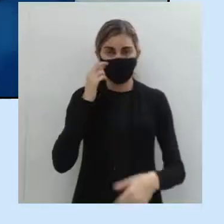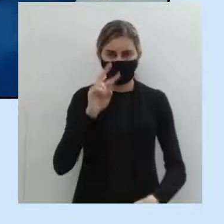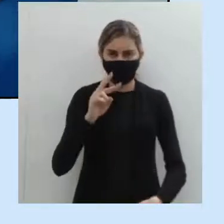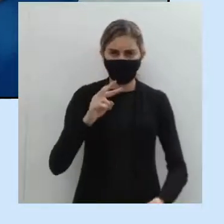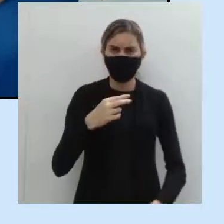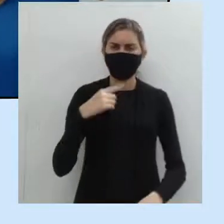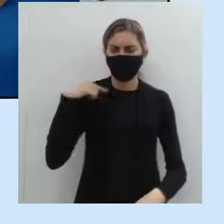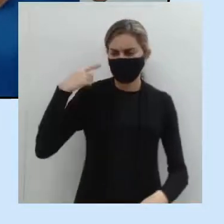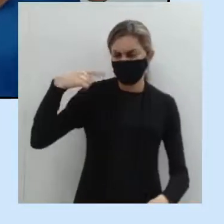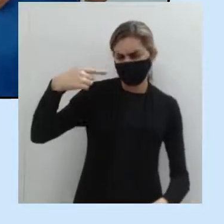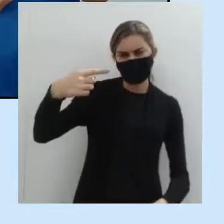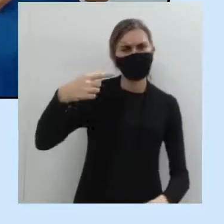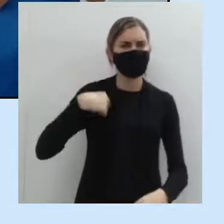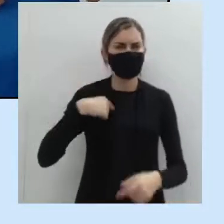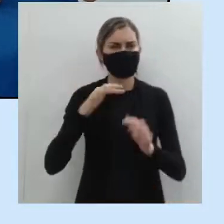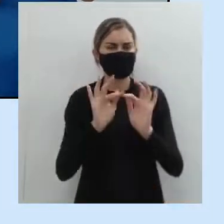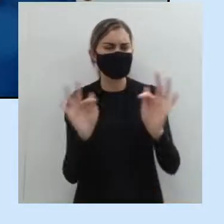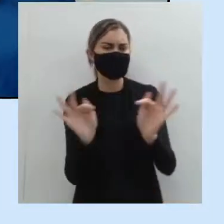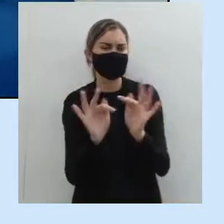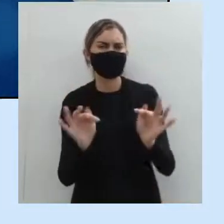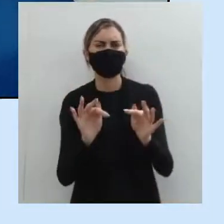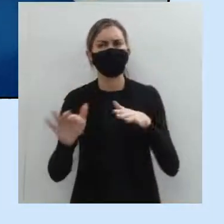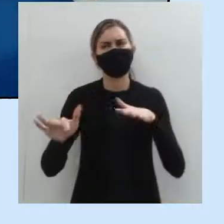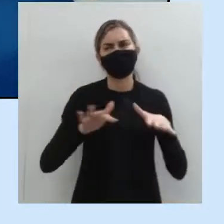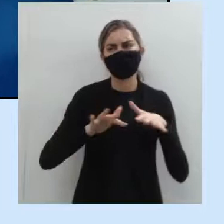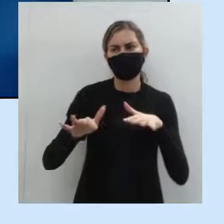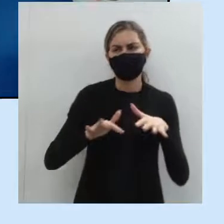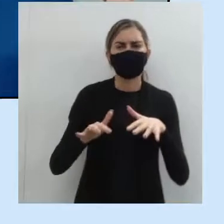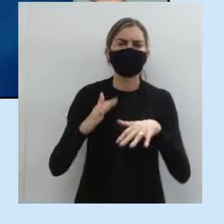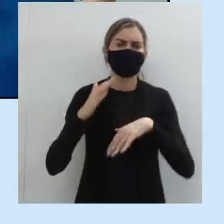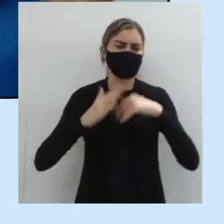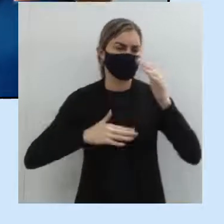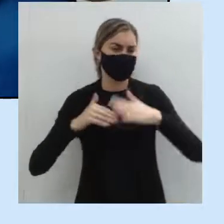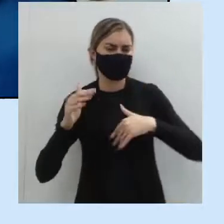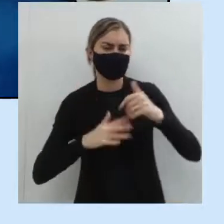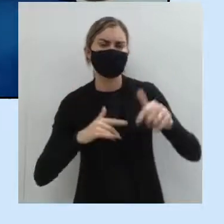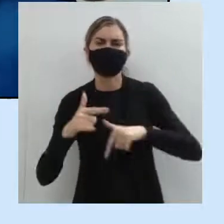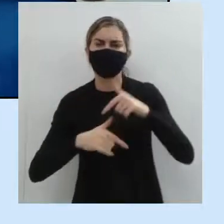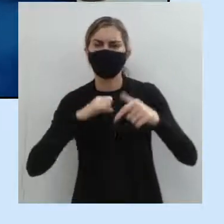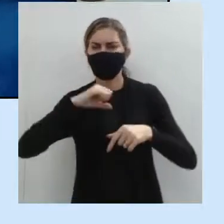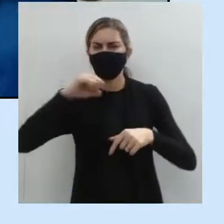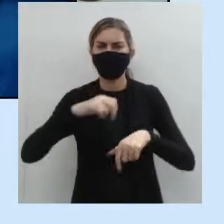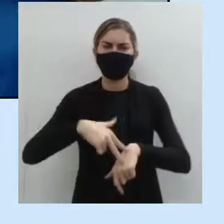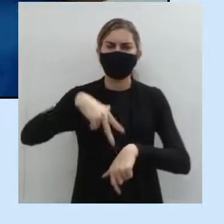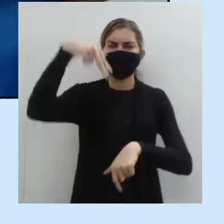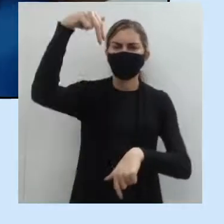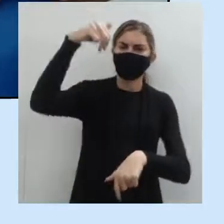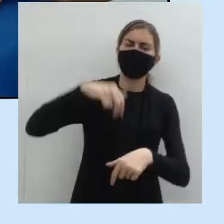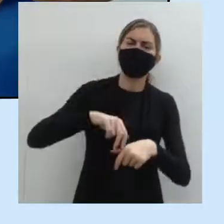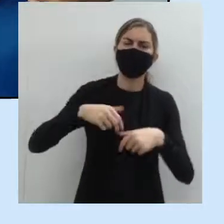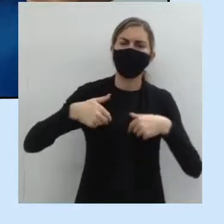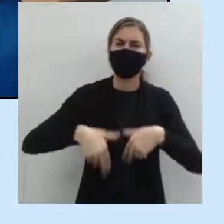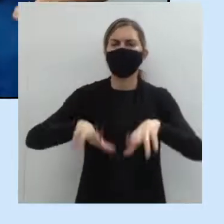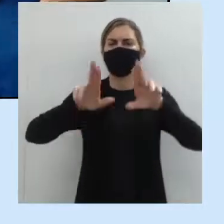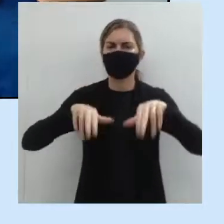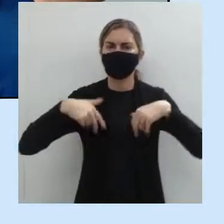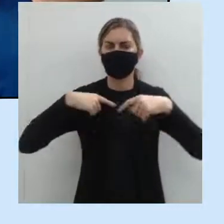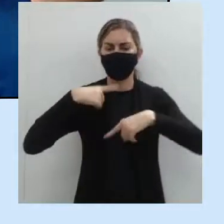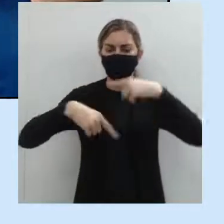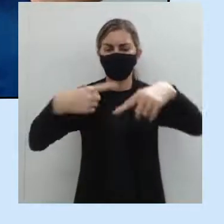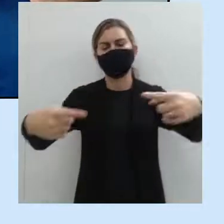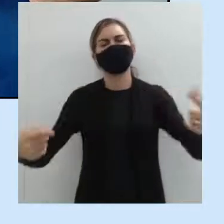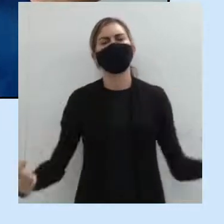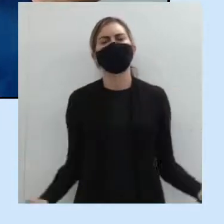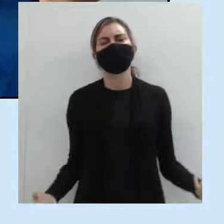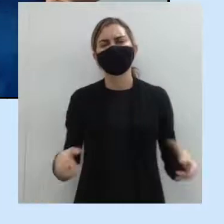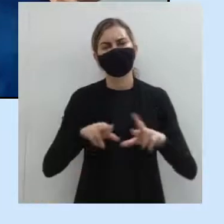esses elementos simples que a gente usa para nossas práticas cotidianas, correr, saltar, equilibrar, balançar, rolar,